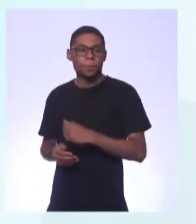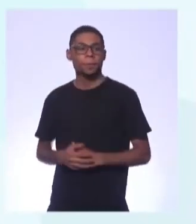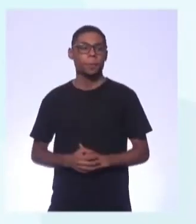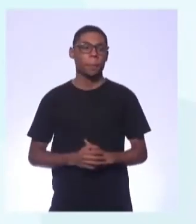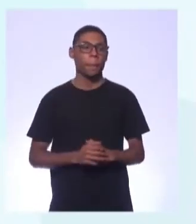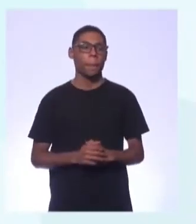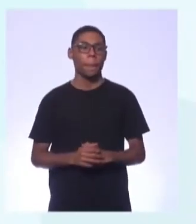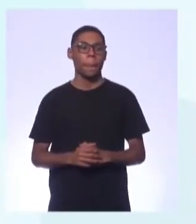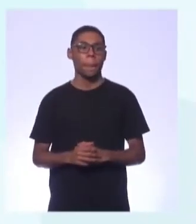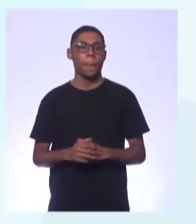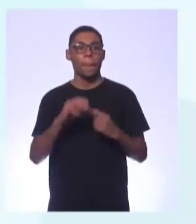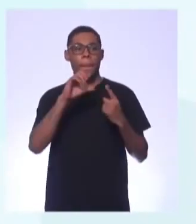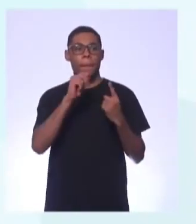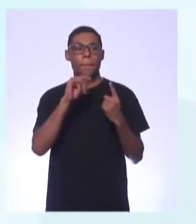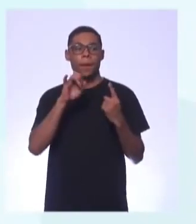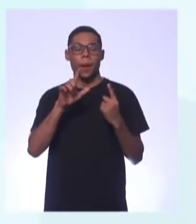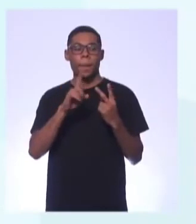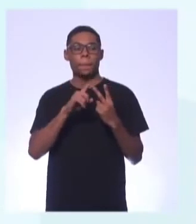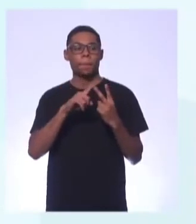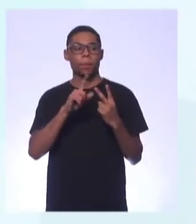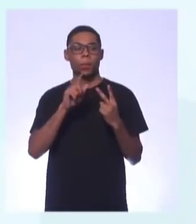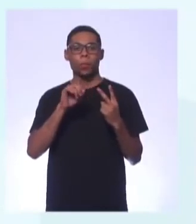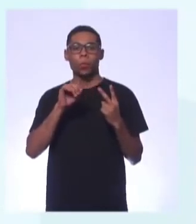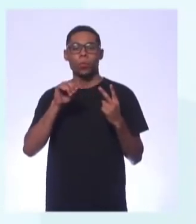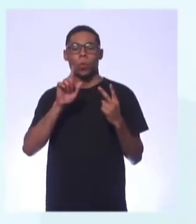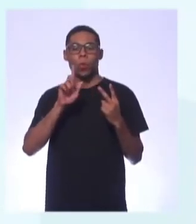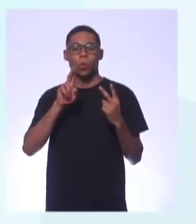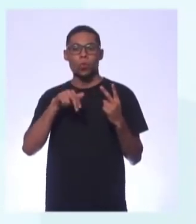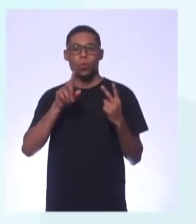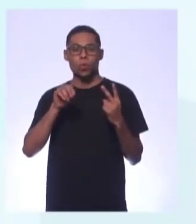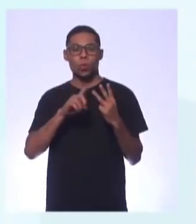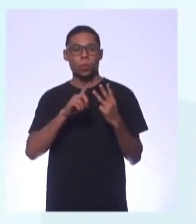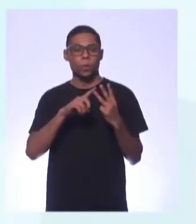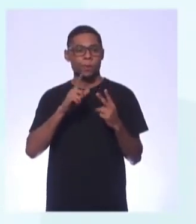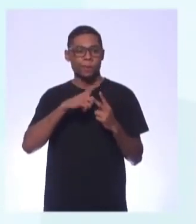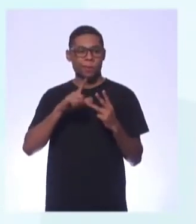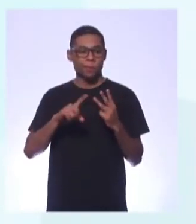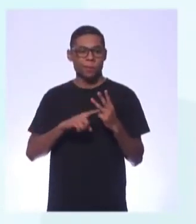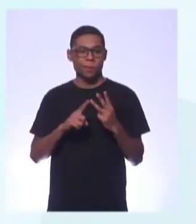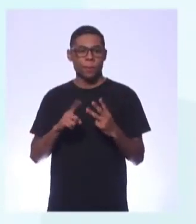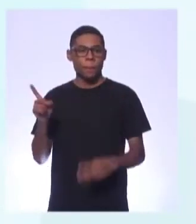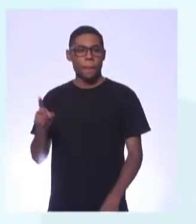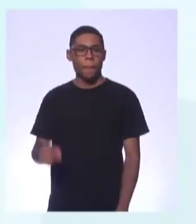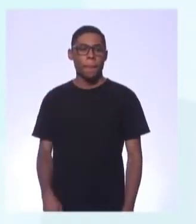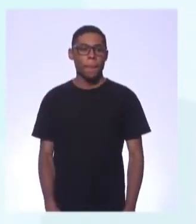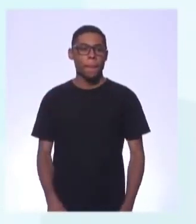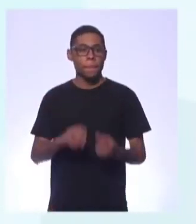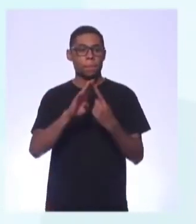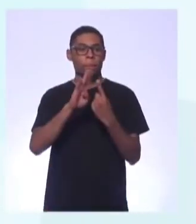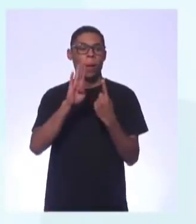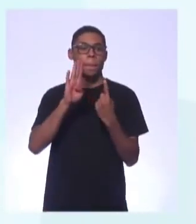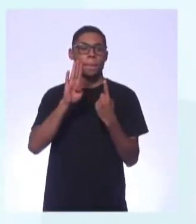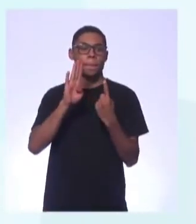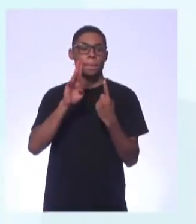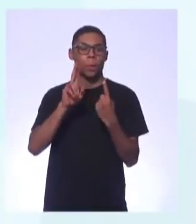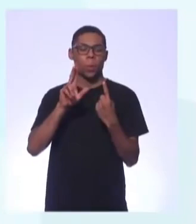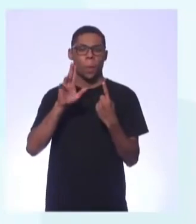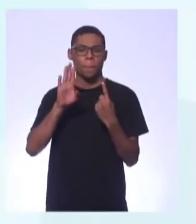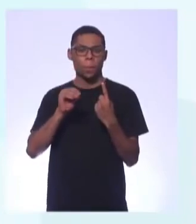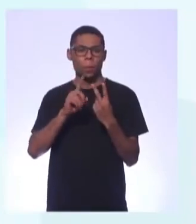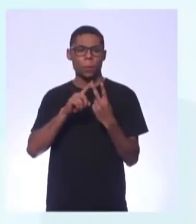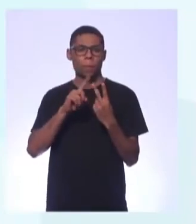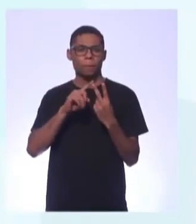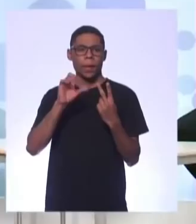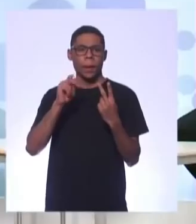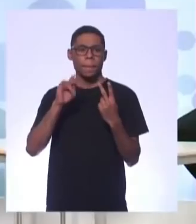bulbo e o estrangulador, né? Aí você fornece energia ali. Nesse caso aqui seria de mercúrio. E aí mercúrio absorve energia. Tem uma expansão térmica ali, né?